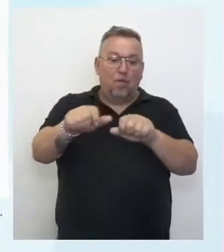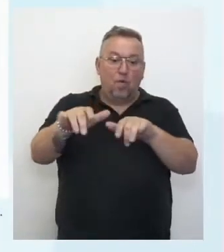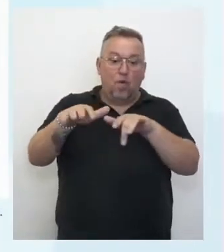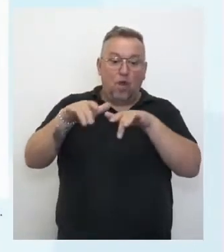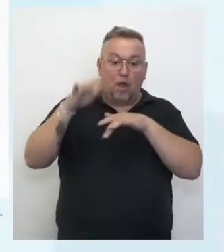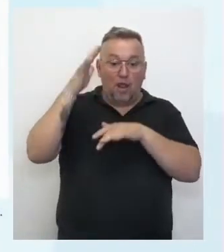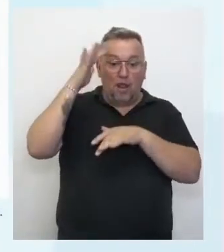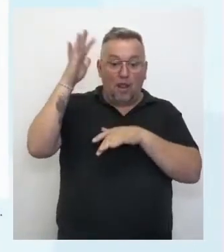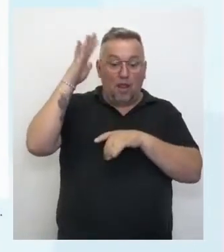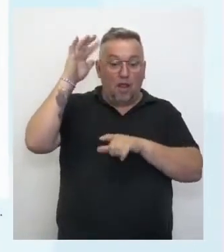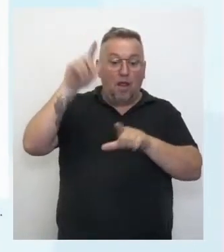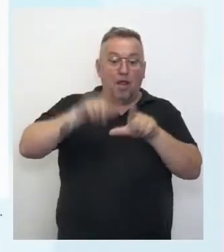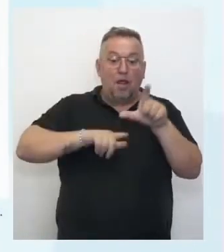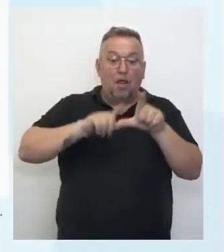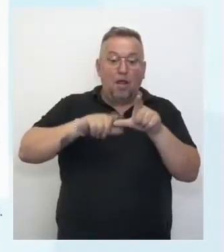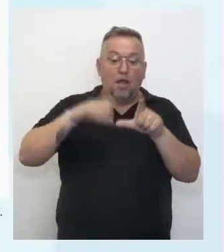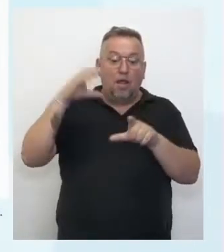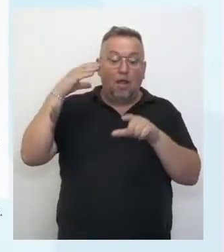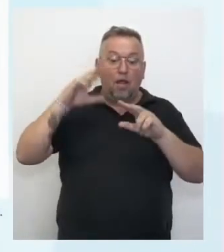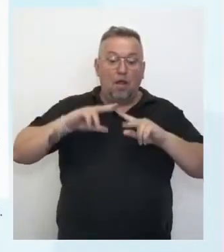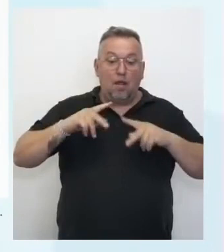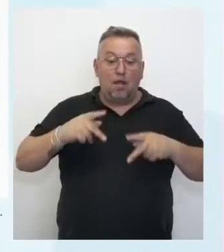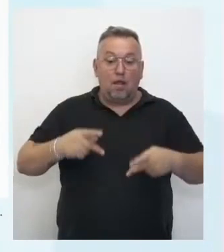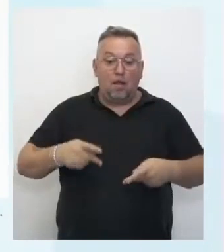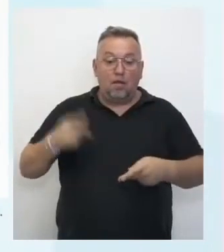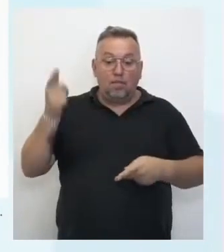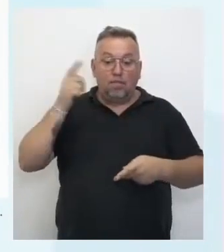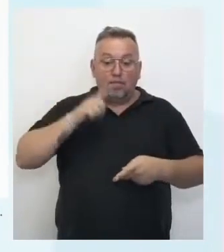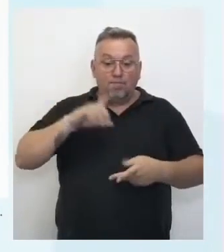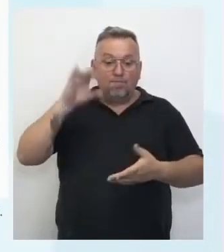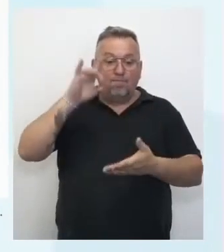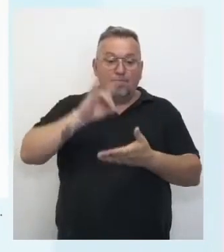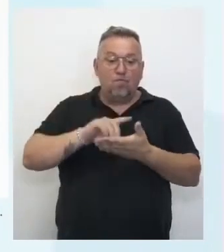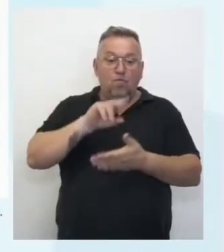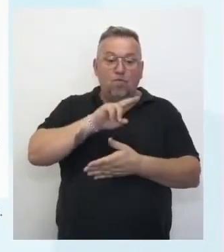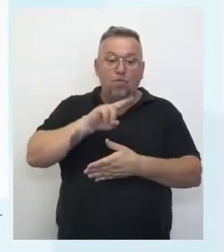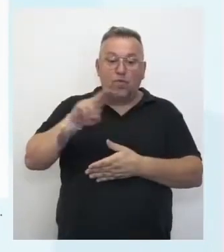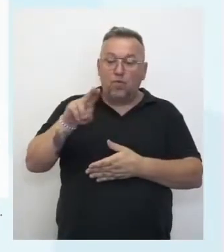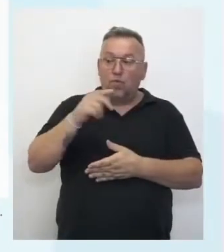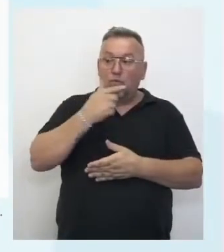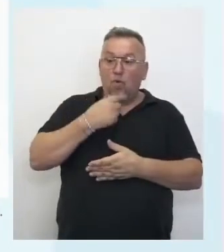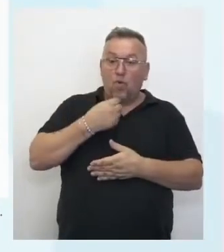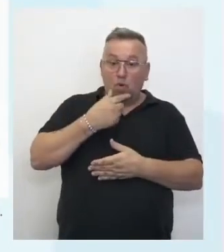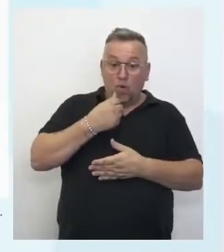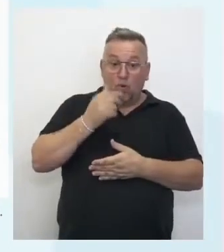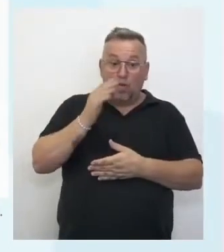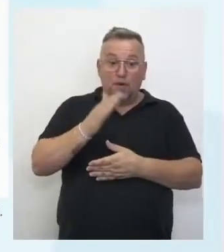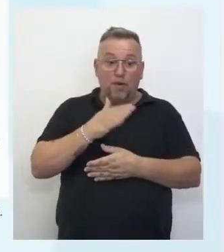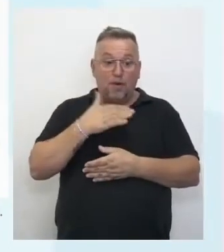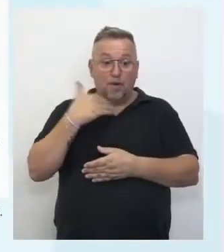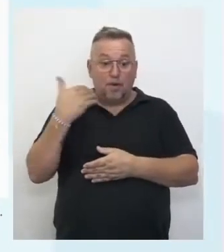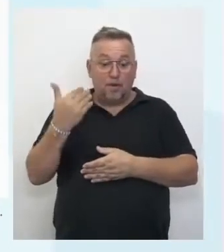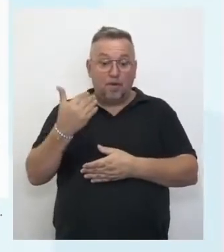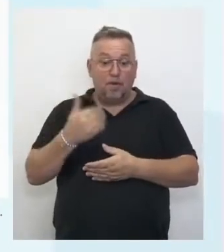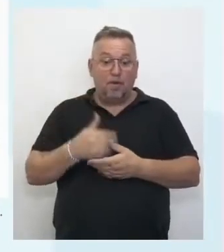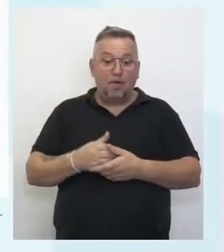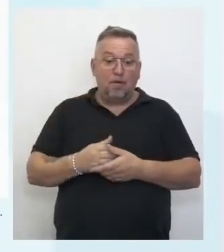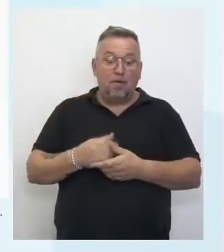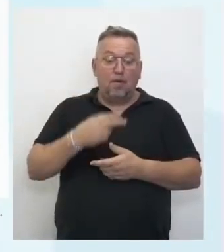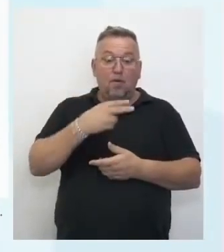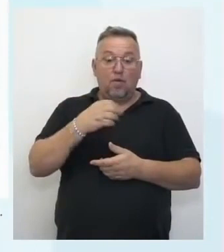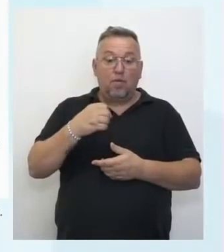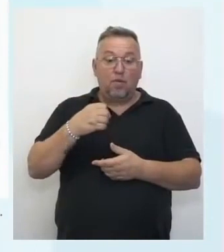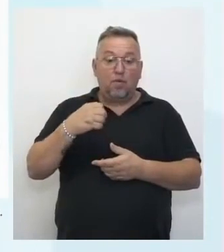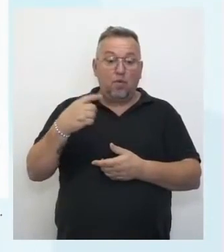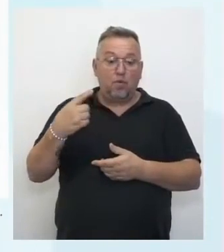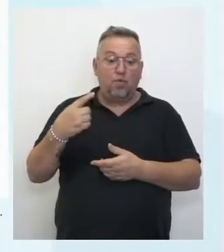de Filosofia, Letras e Ciências Humanas, recebeu oficialmente o nome do estudioso falecido